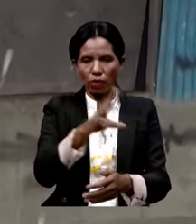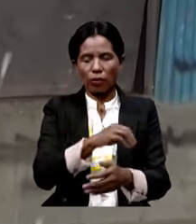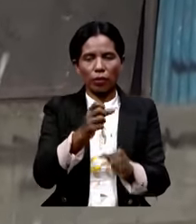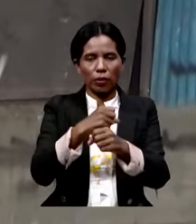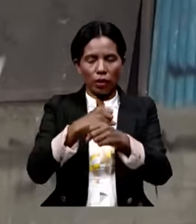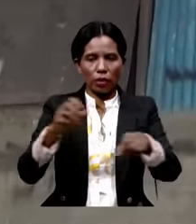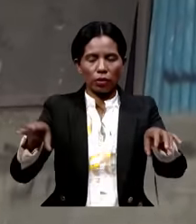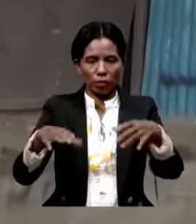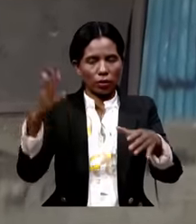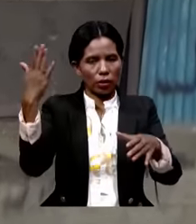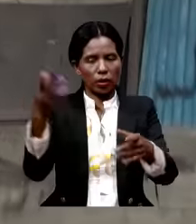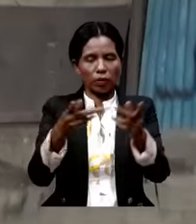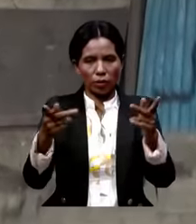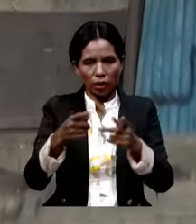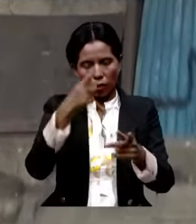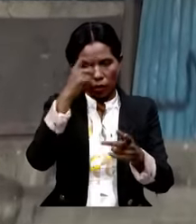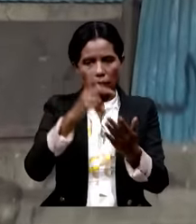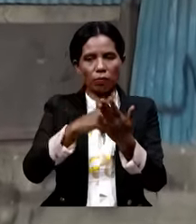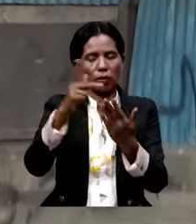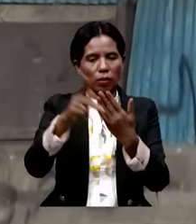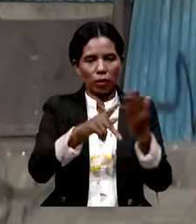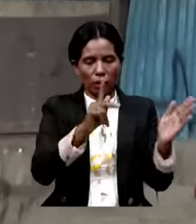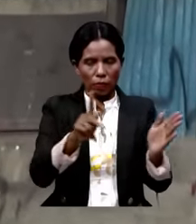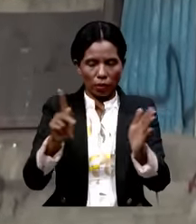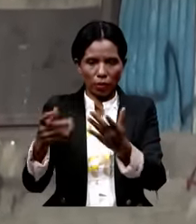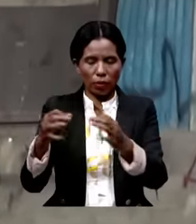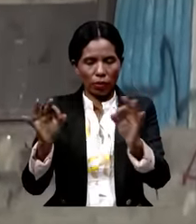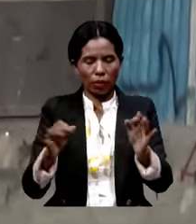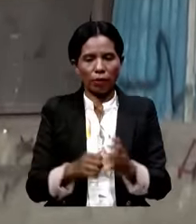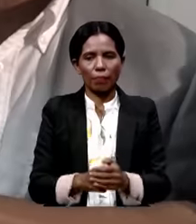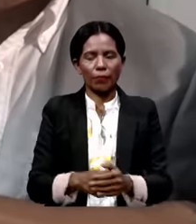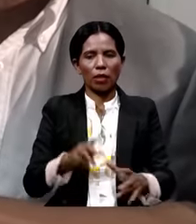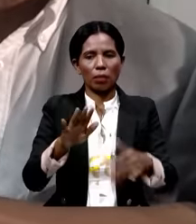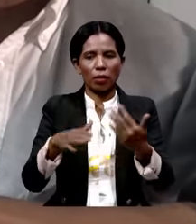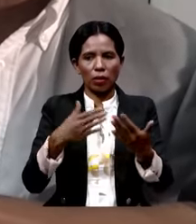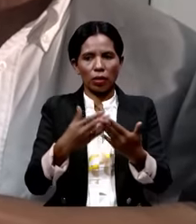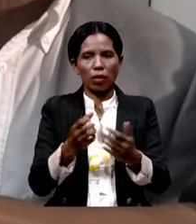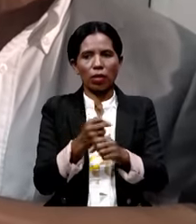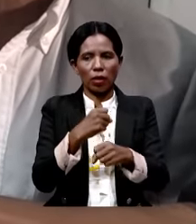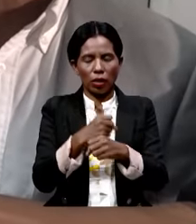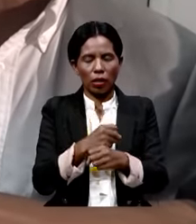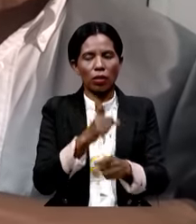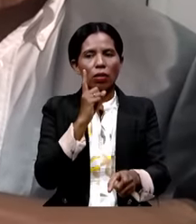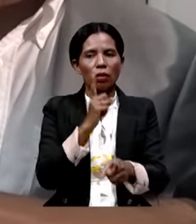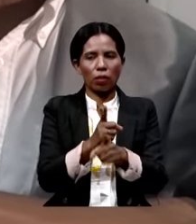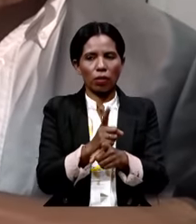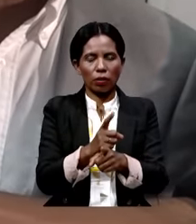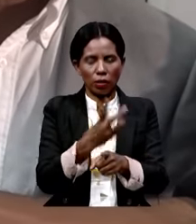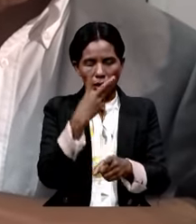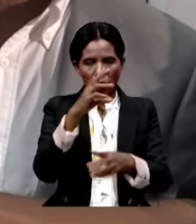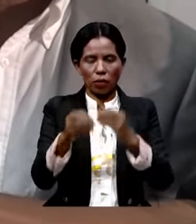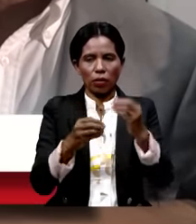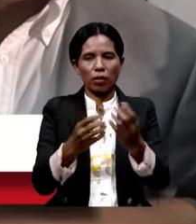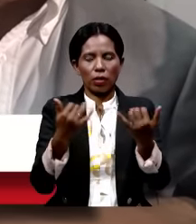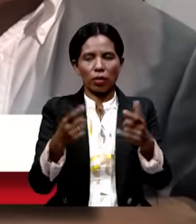ralo serviço e a terreno também programa ne planeado na. Comunidades afetadas, será que halo clarificação vale para o ponto de situação, será que